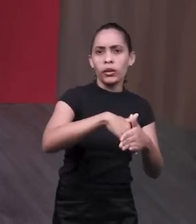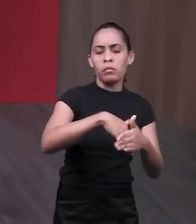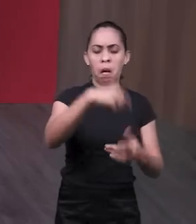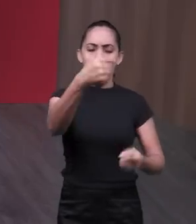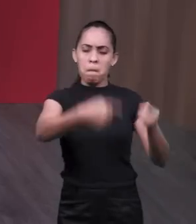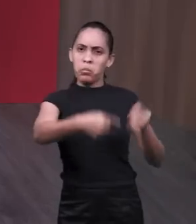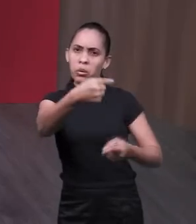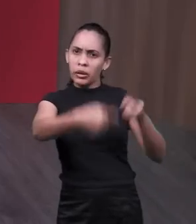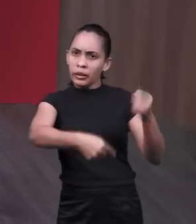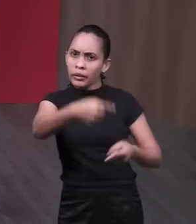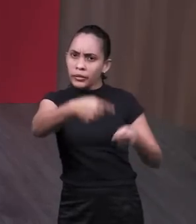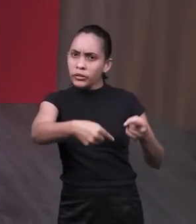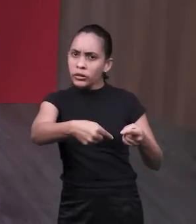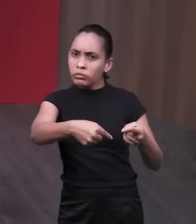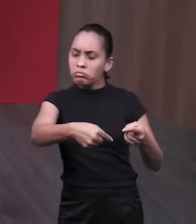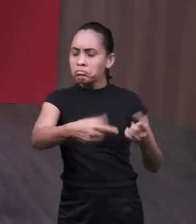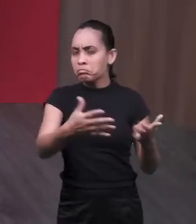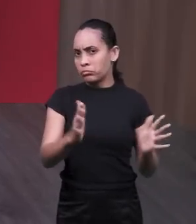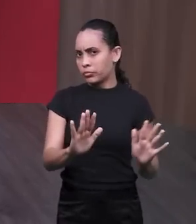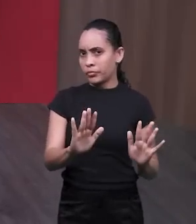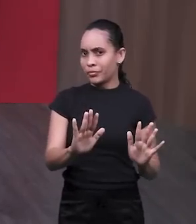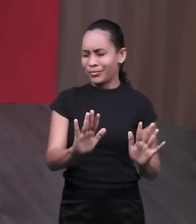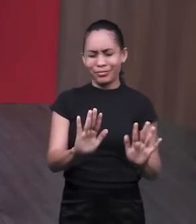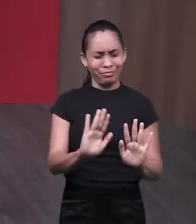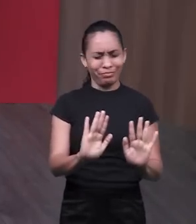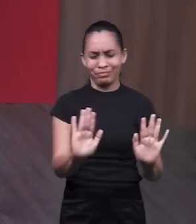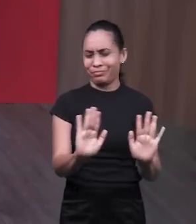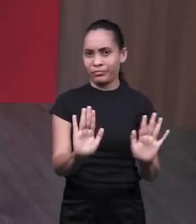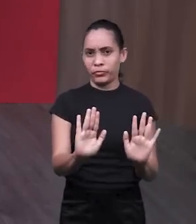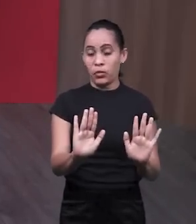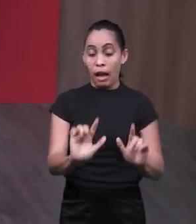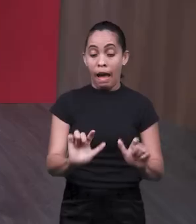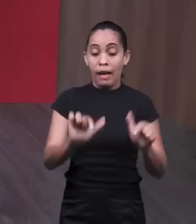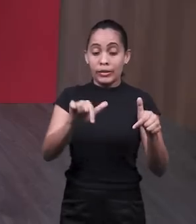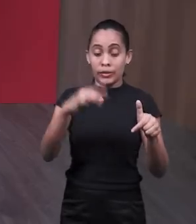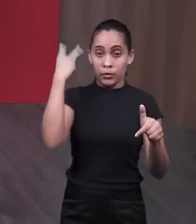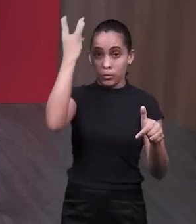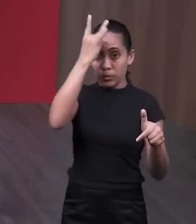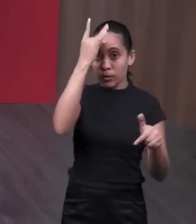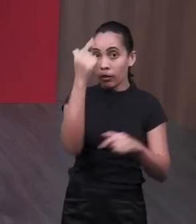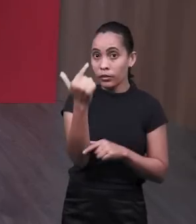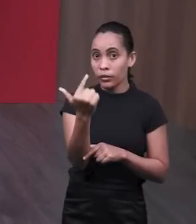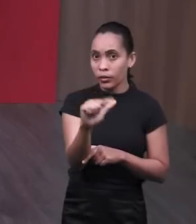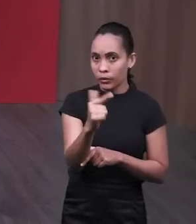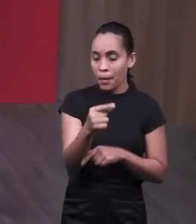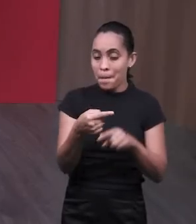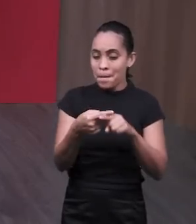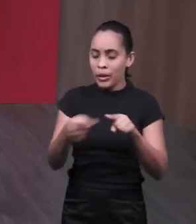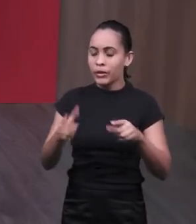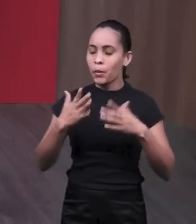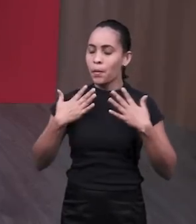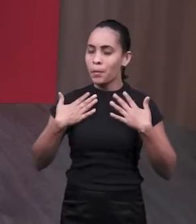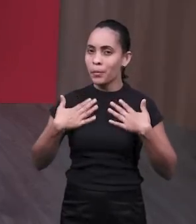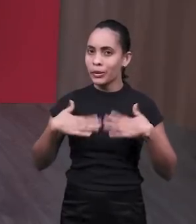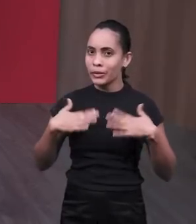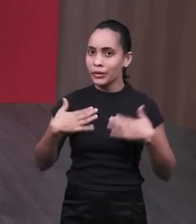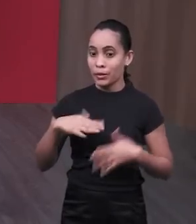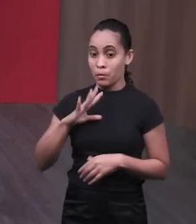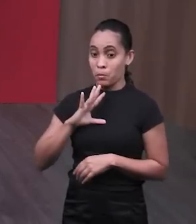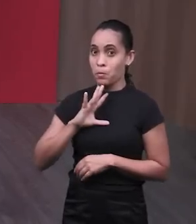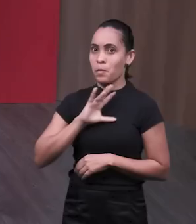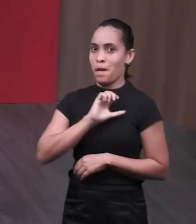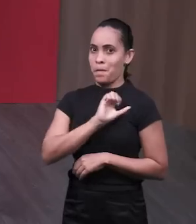partido político. Quando vai para esse caminho, não há uma operação do Senhor. Mas com mansidão e com amor, diz